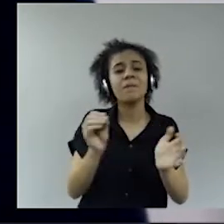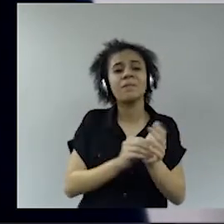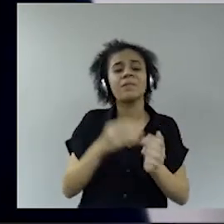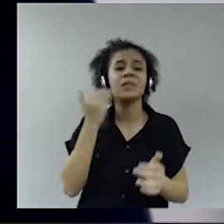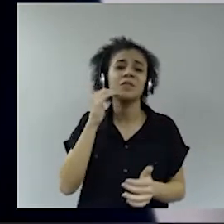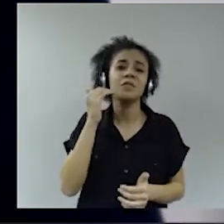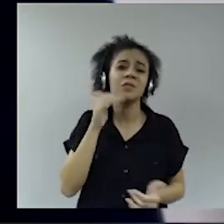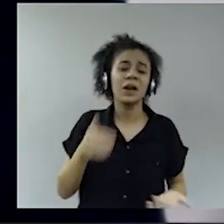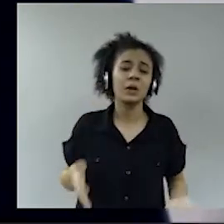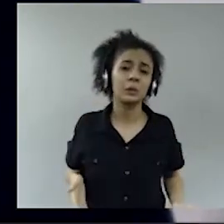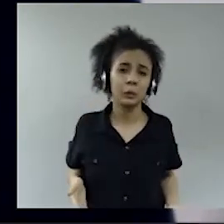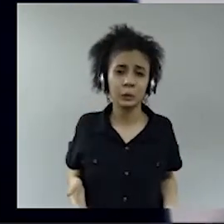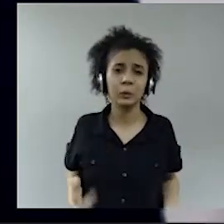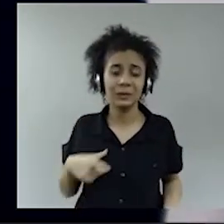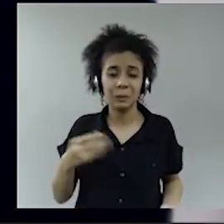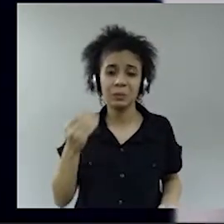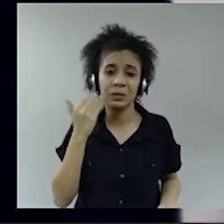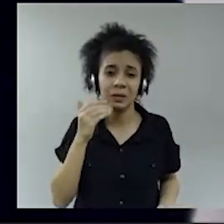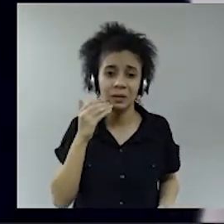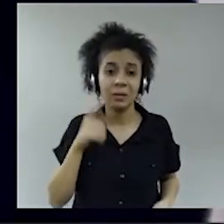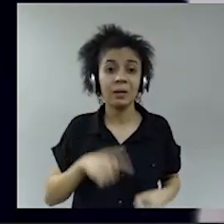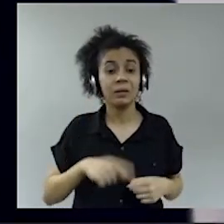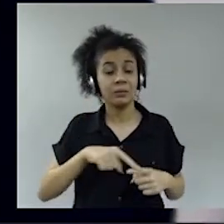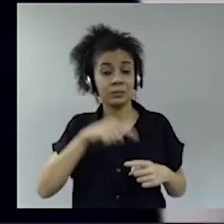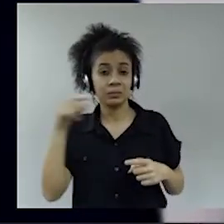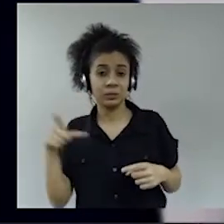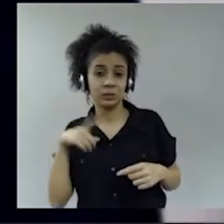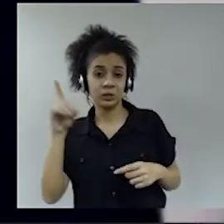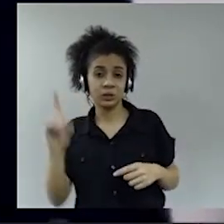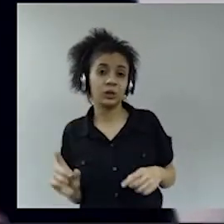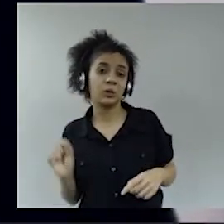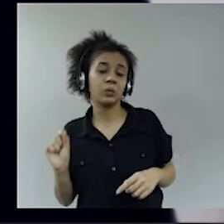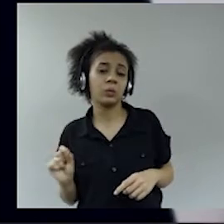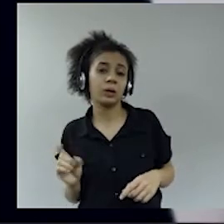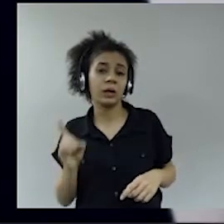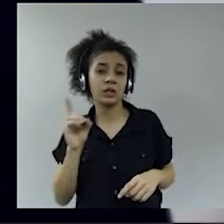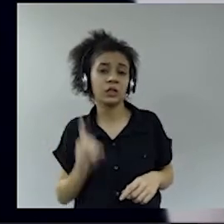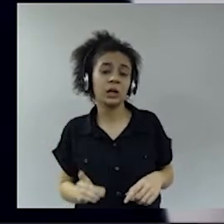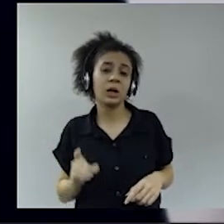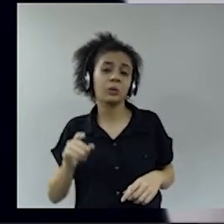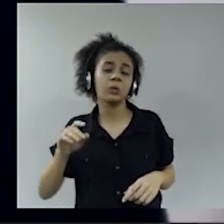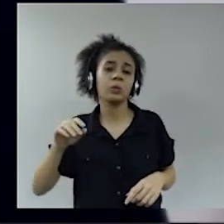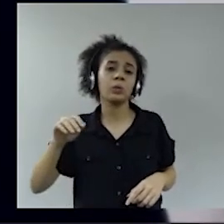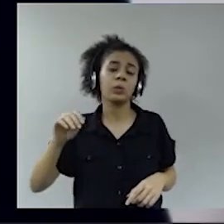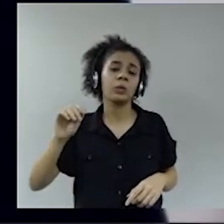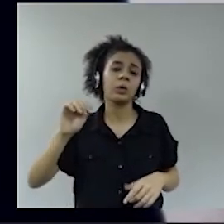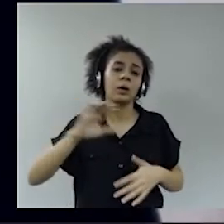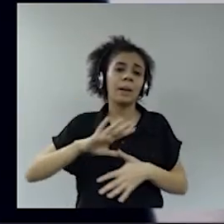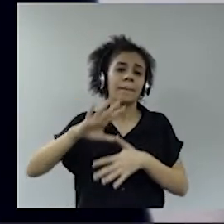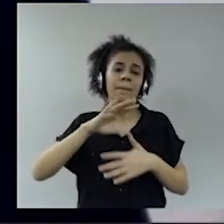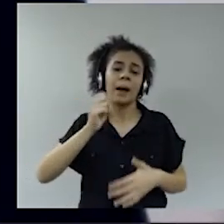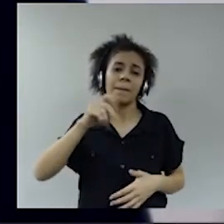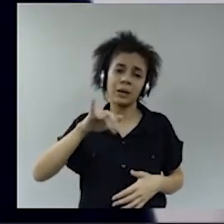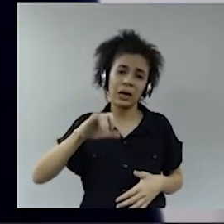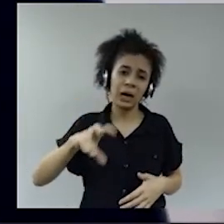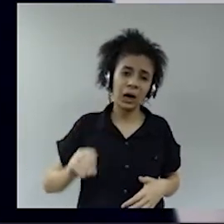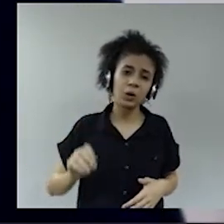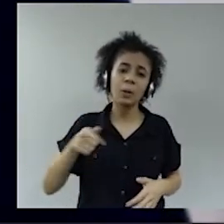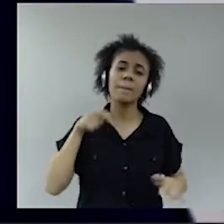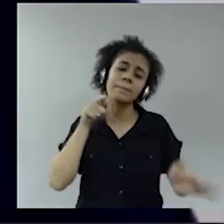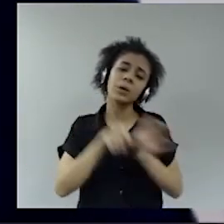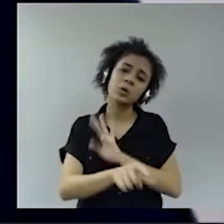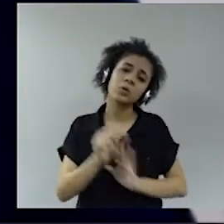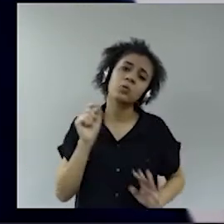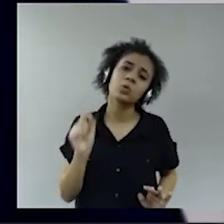hora, numa cópia do direito anglo-saxão, do direito americano, em que lá é